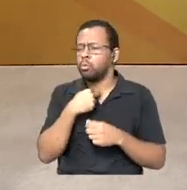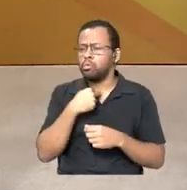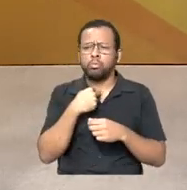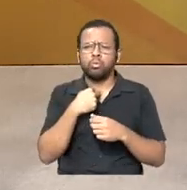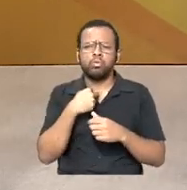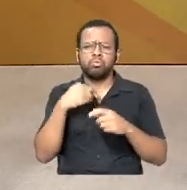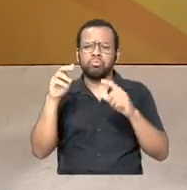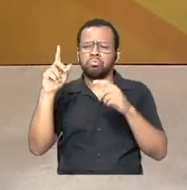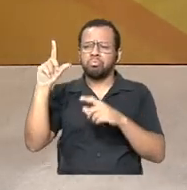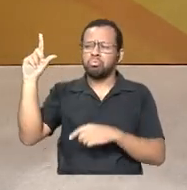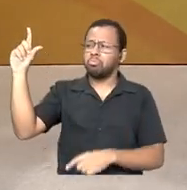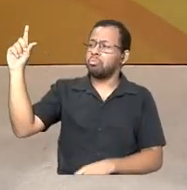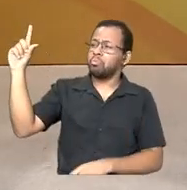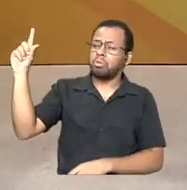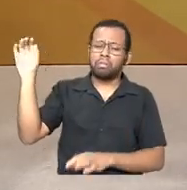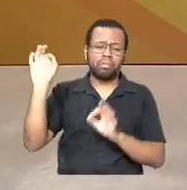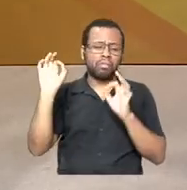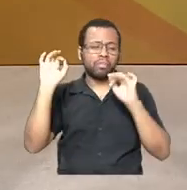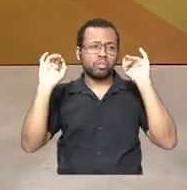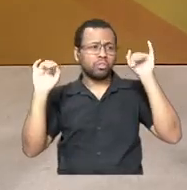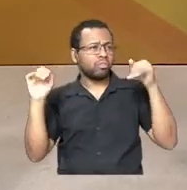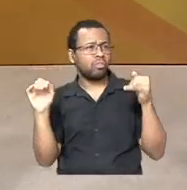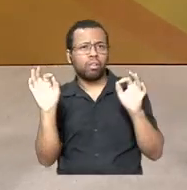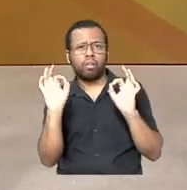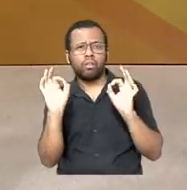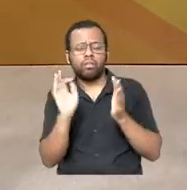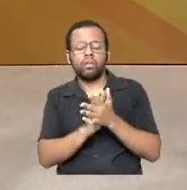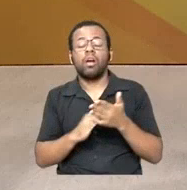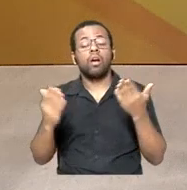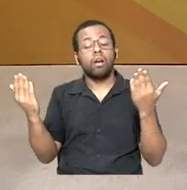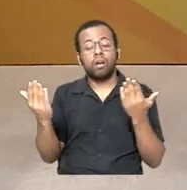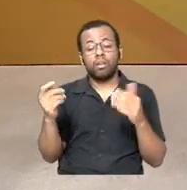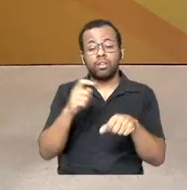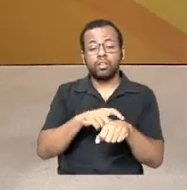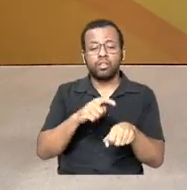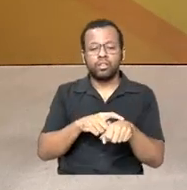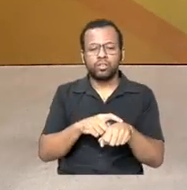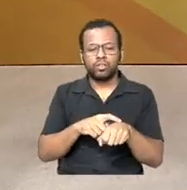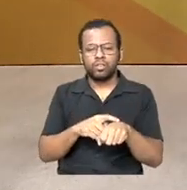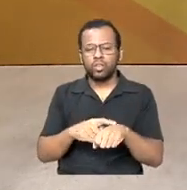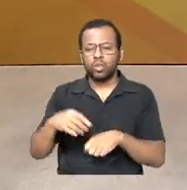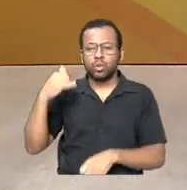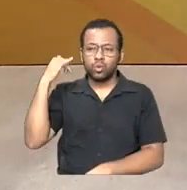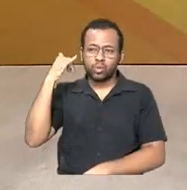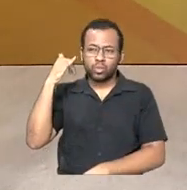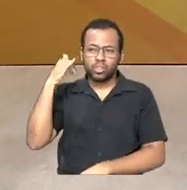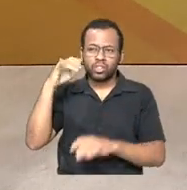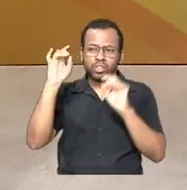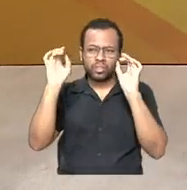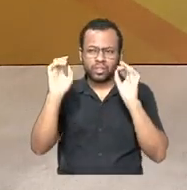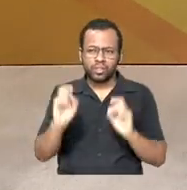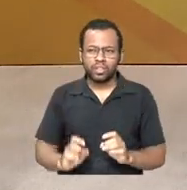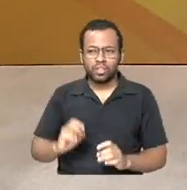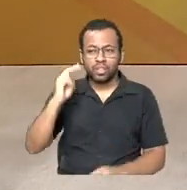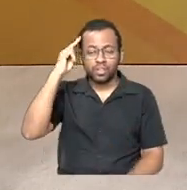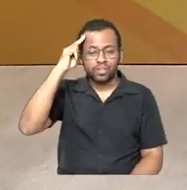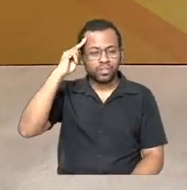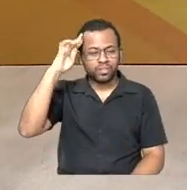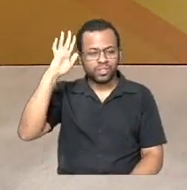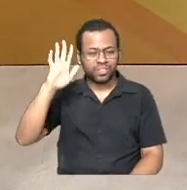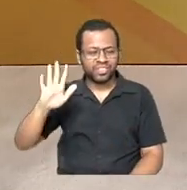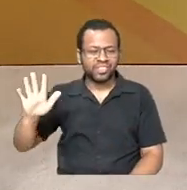podendo tirar foto da Jaque do Júnior e aí né Aí chegou a hora né que tal aquele smartphone que é o sonho de todo mundo